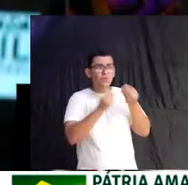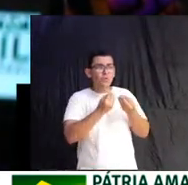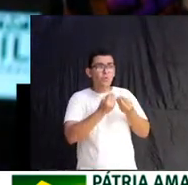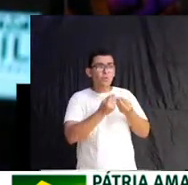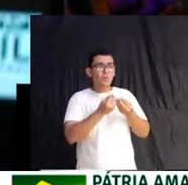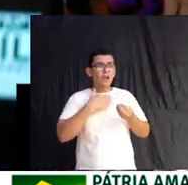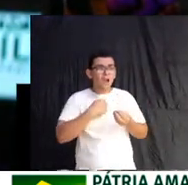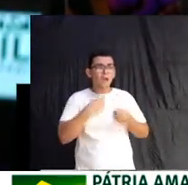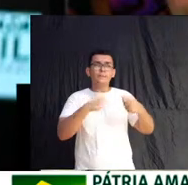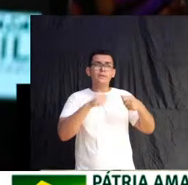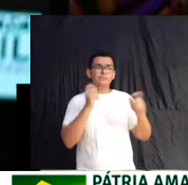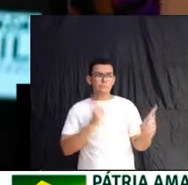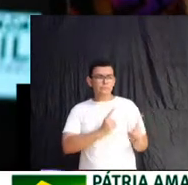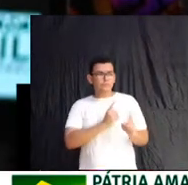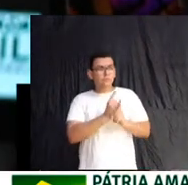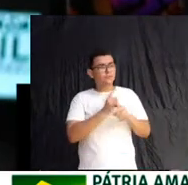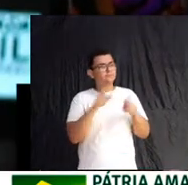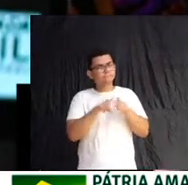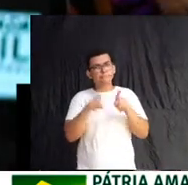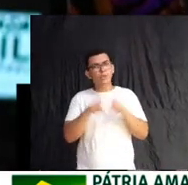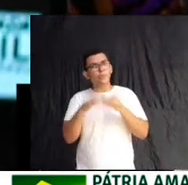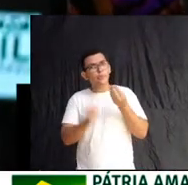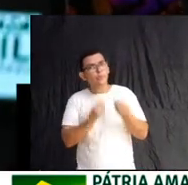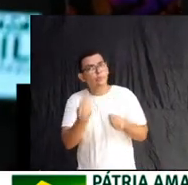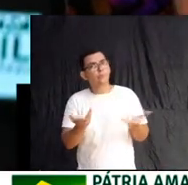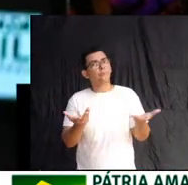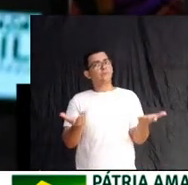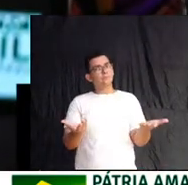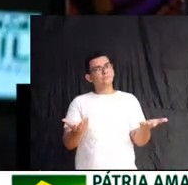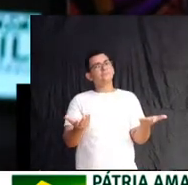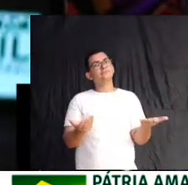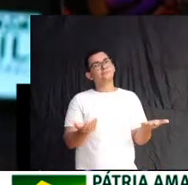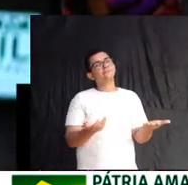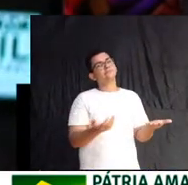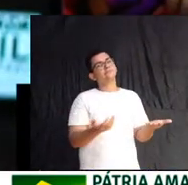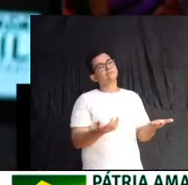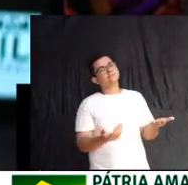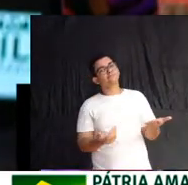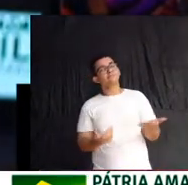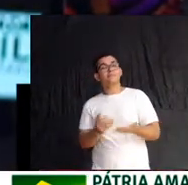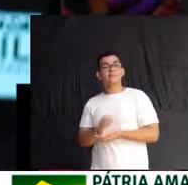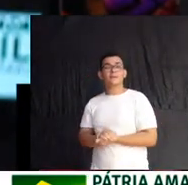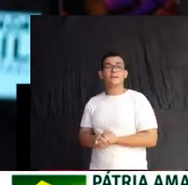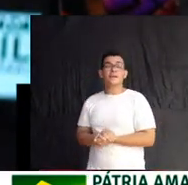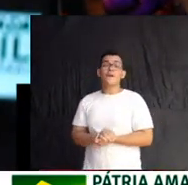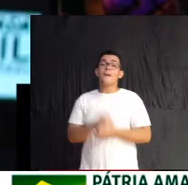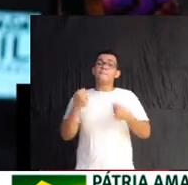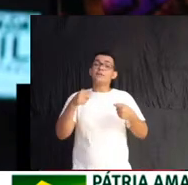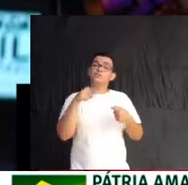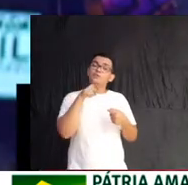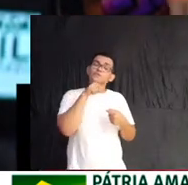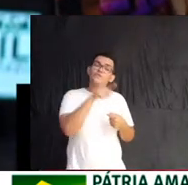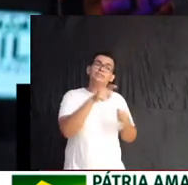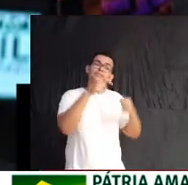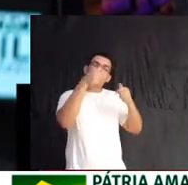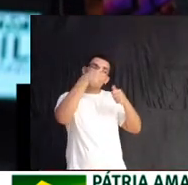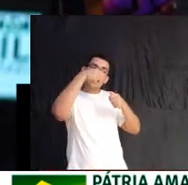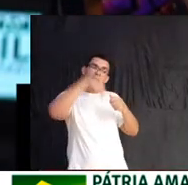longe é tão ruim. Te quero ao vivo e a cores aqui, aqui.